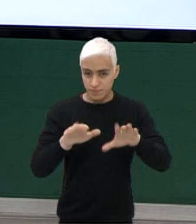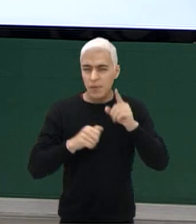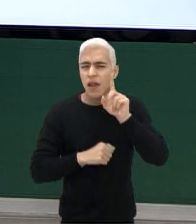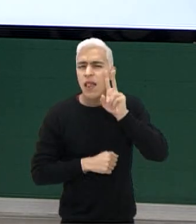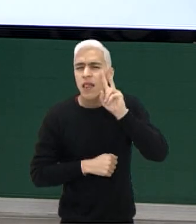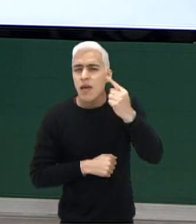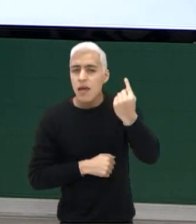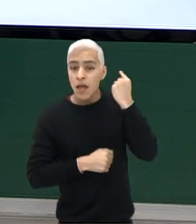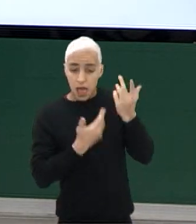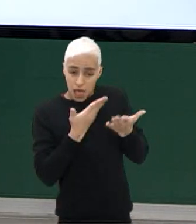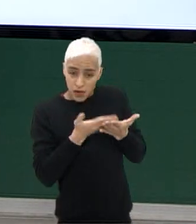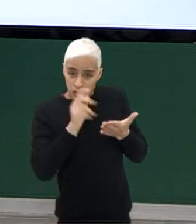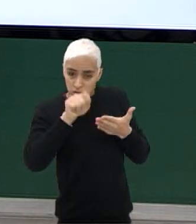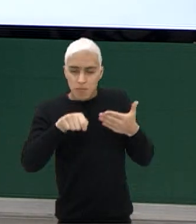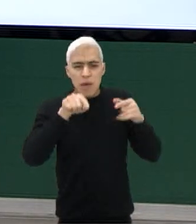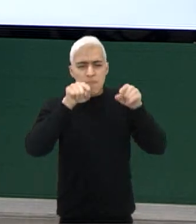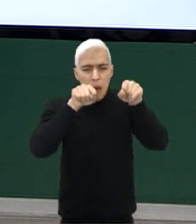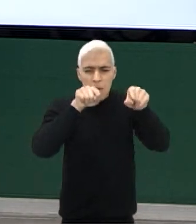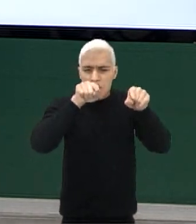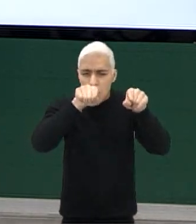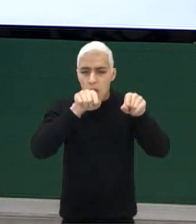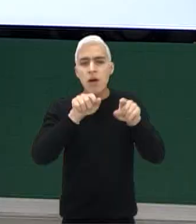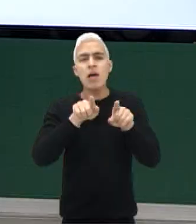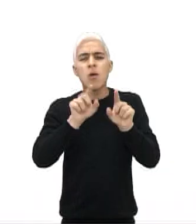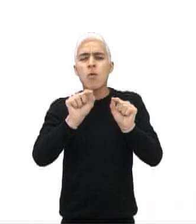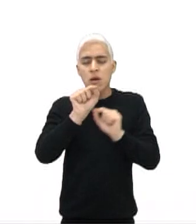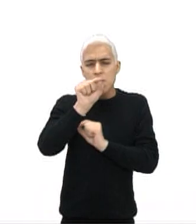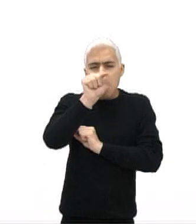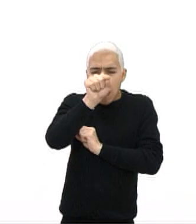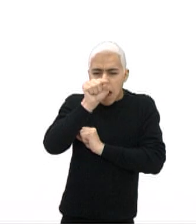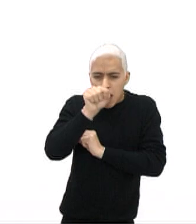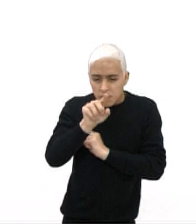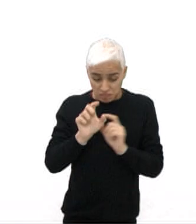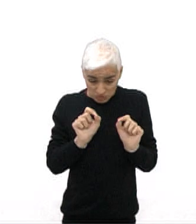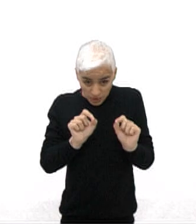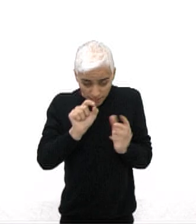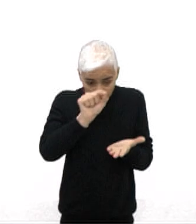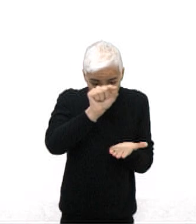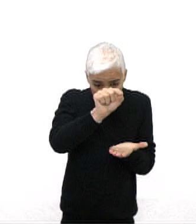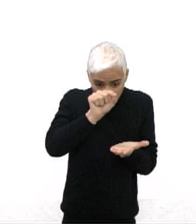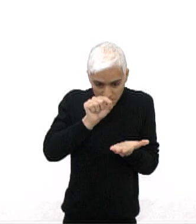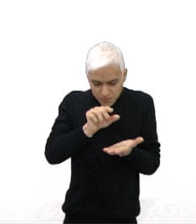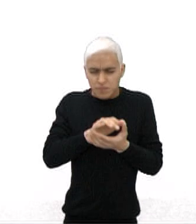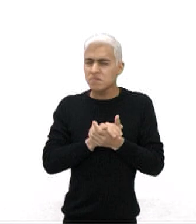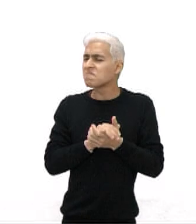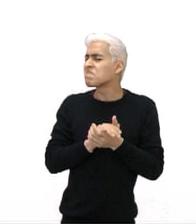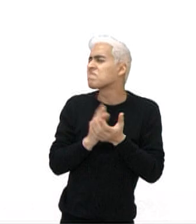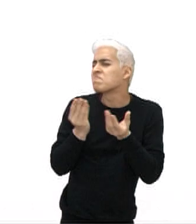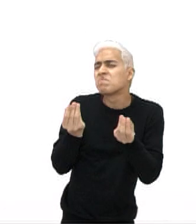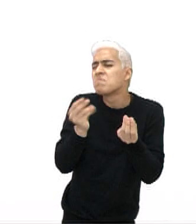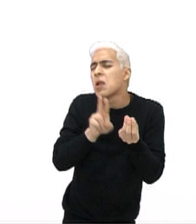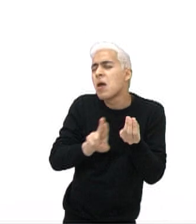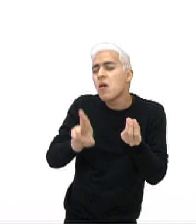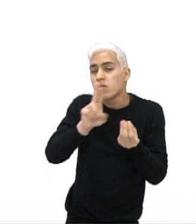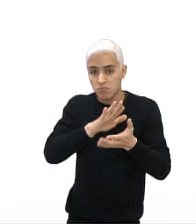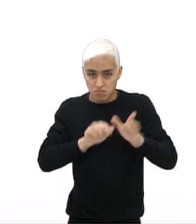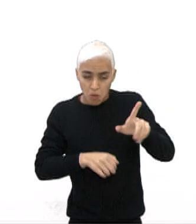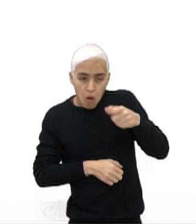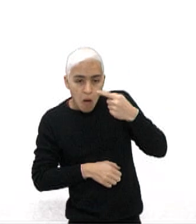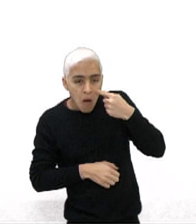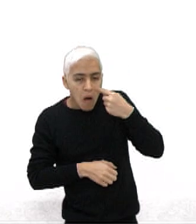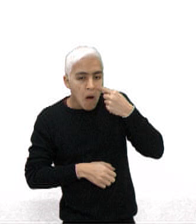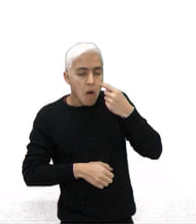sinais de pontuação? Nós falamos dos 2 pontos. Os 2 pontos foram utilizados para